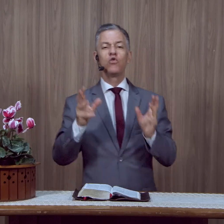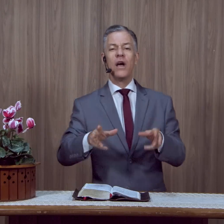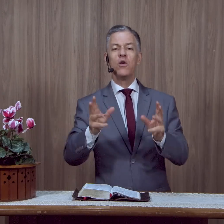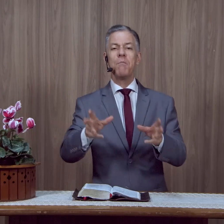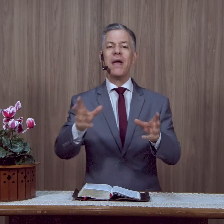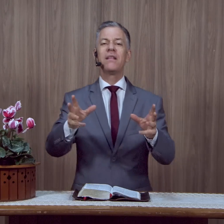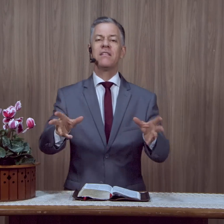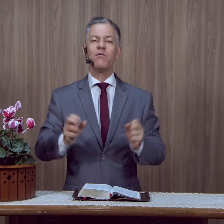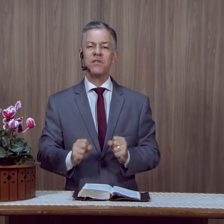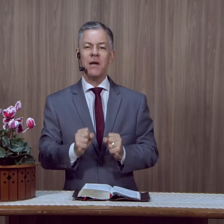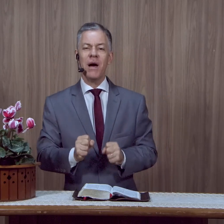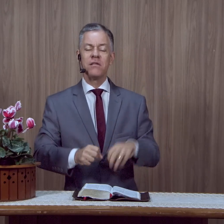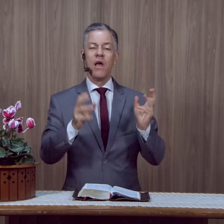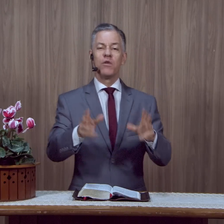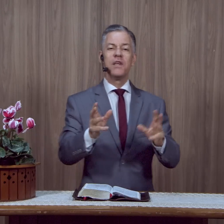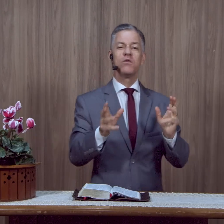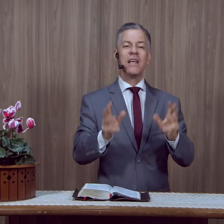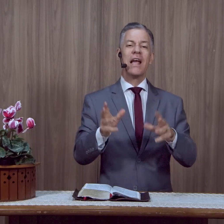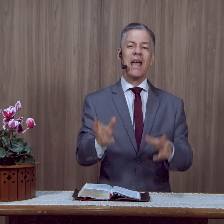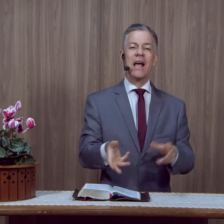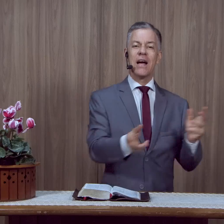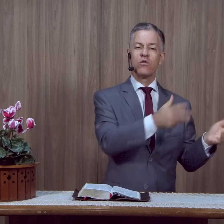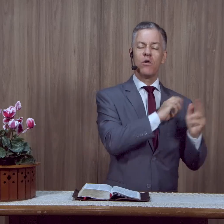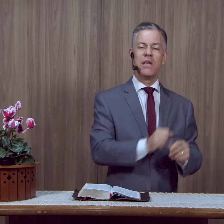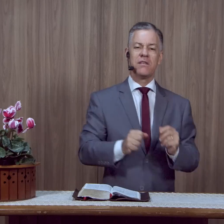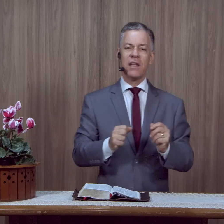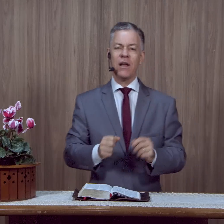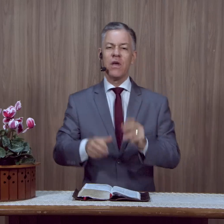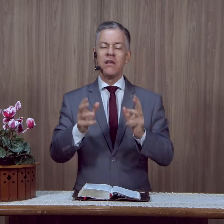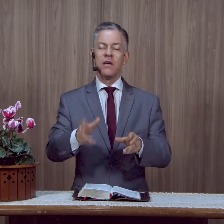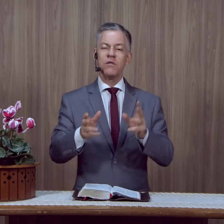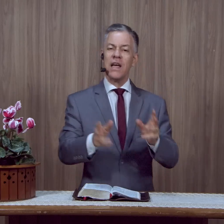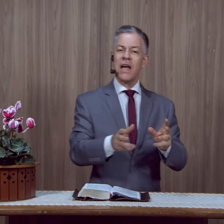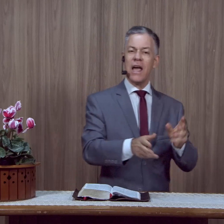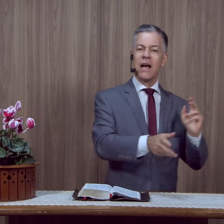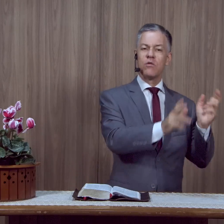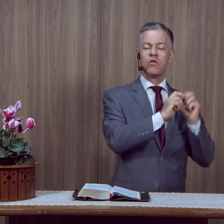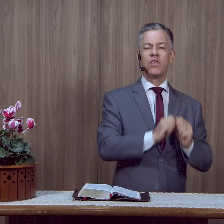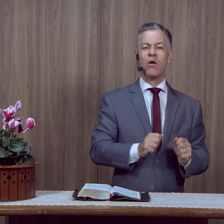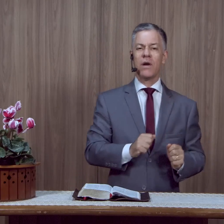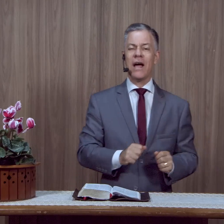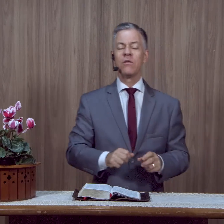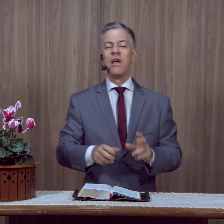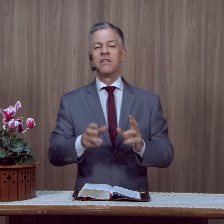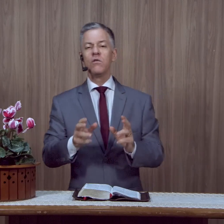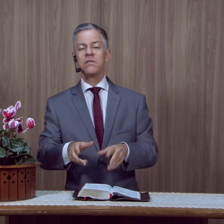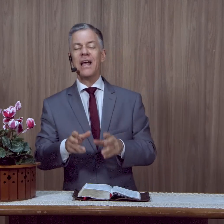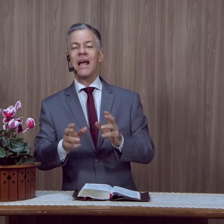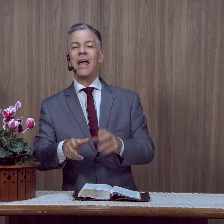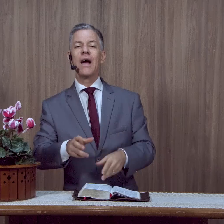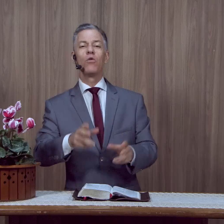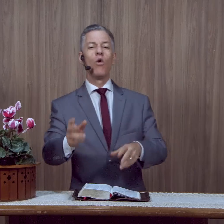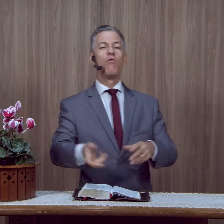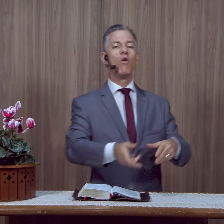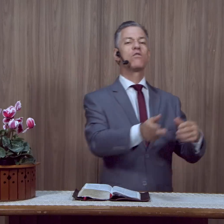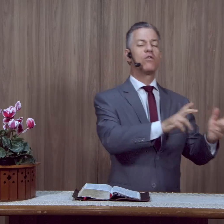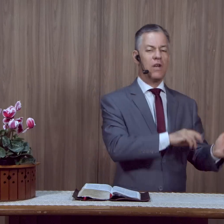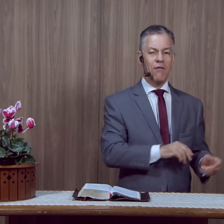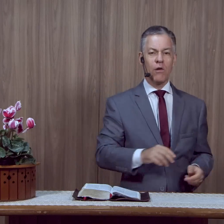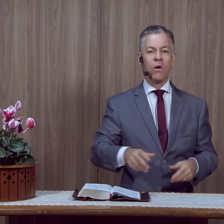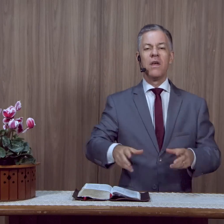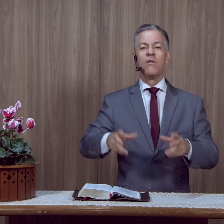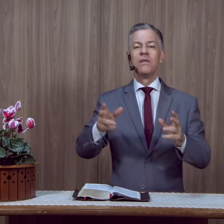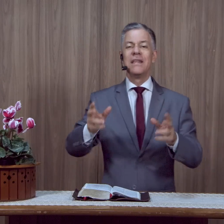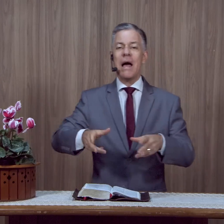anulada, só que não pertence a você mais. Você não sai carregando o seu ministério, você não sai carregando o seu diaconato, você não sai carregando o louvor que o